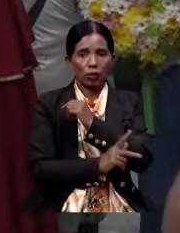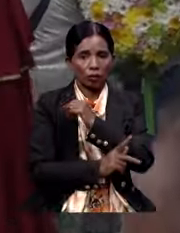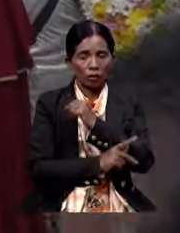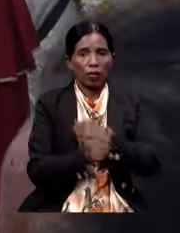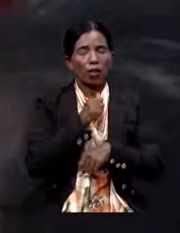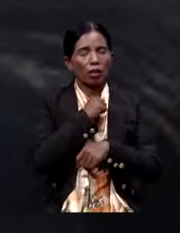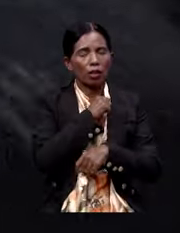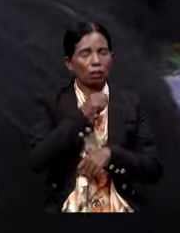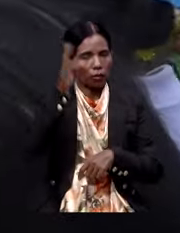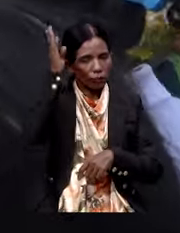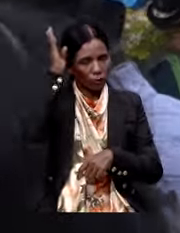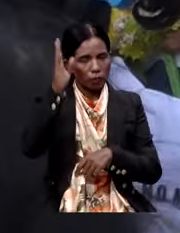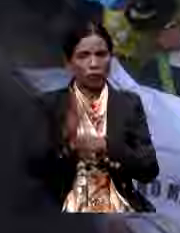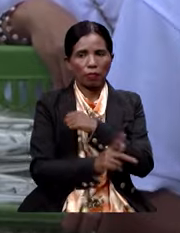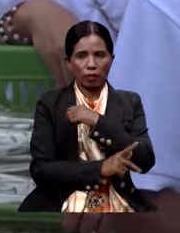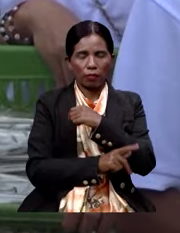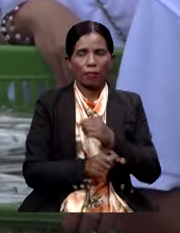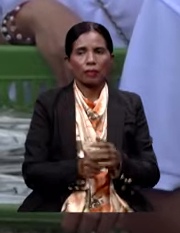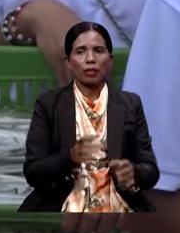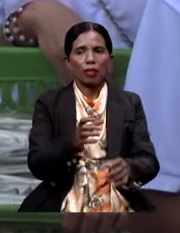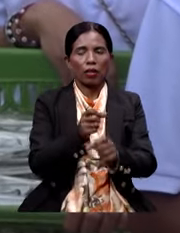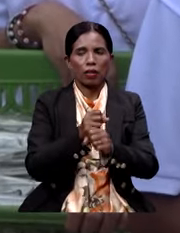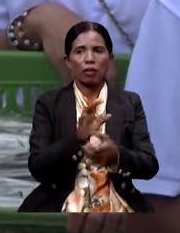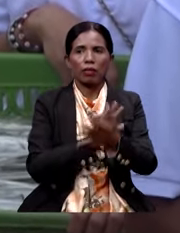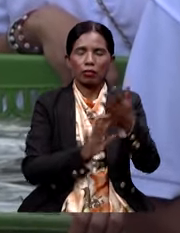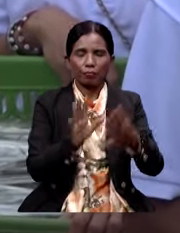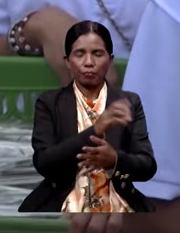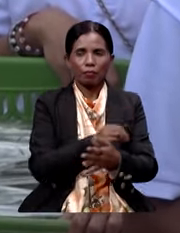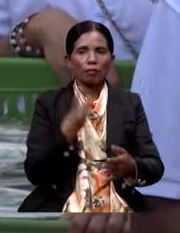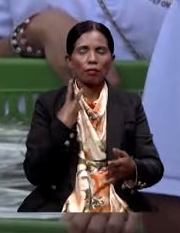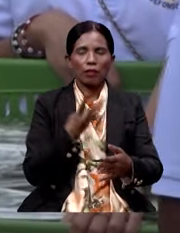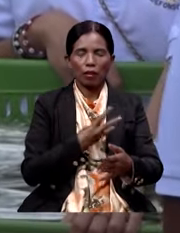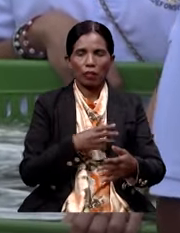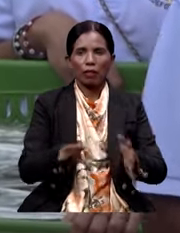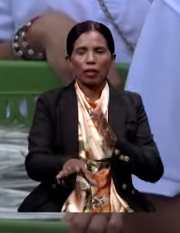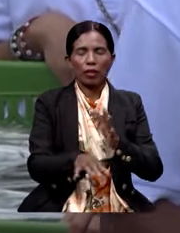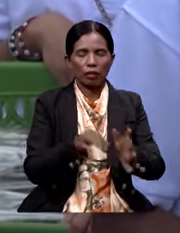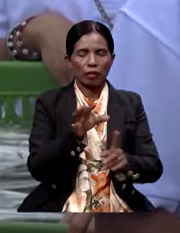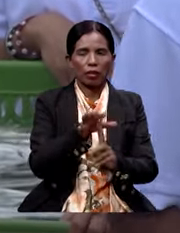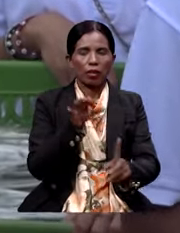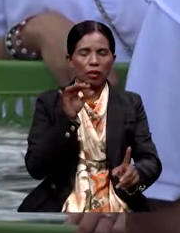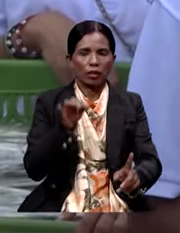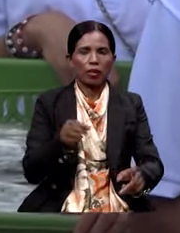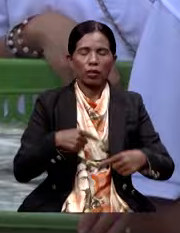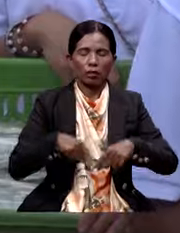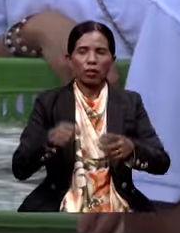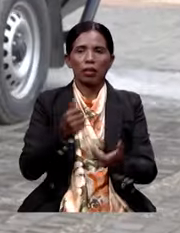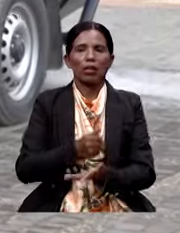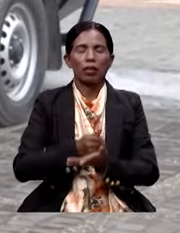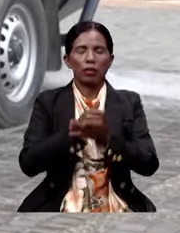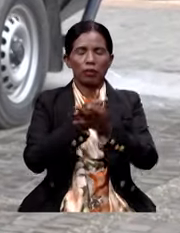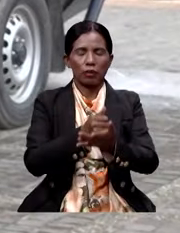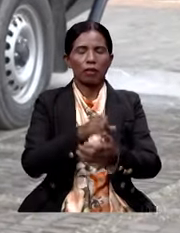arcebispo primaz Braganian. Foi em cima ordenação sacerdotal, Amo Ildefonso Retanquedes nomeação, Rodi Baizuda e a